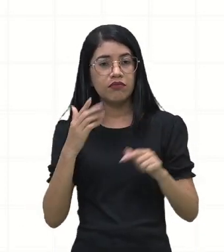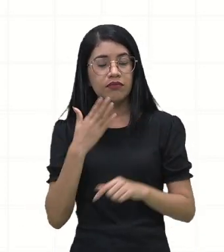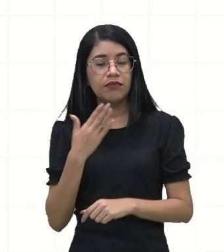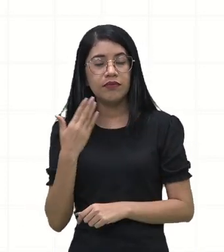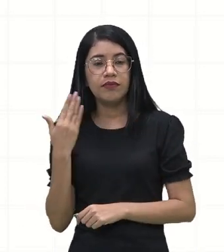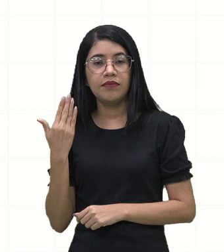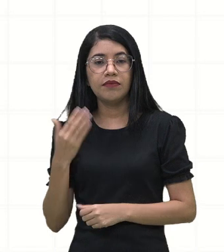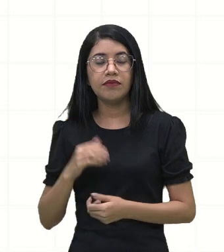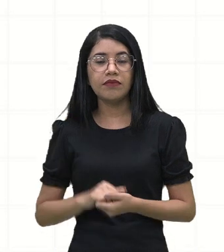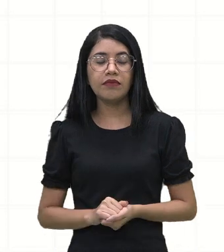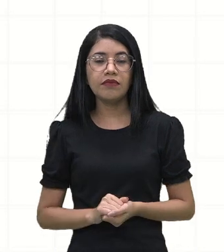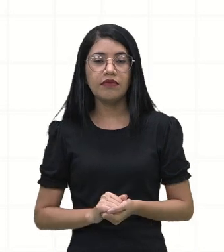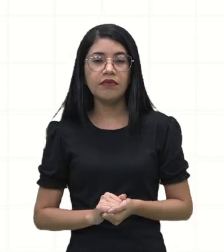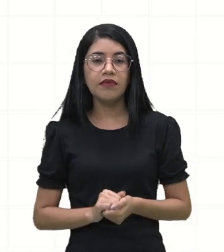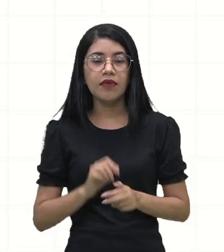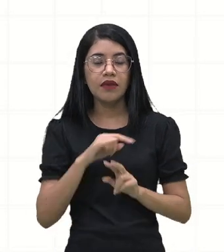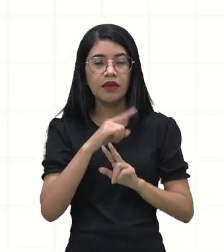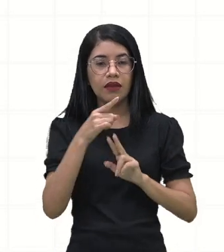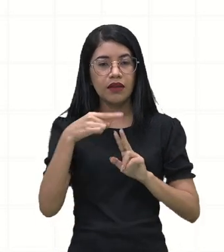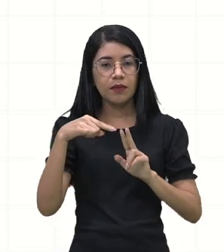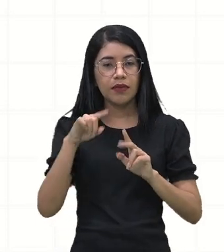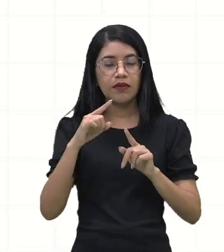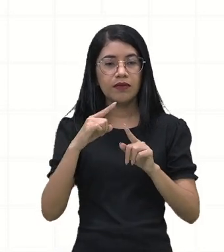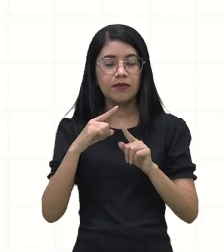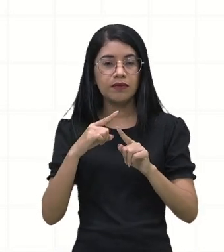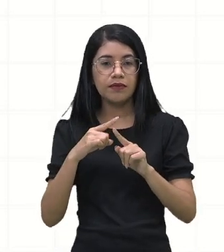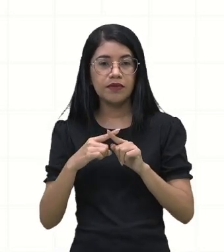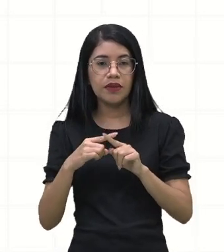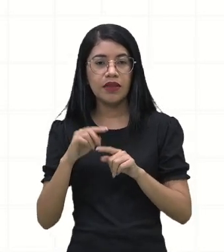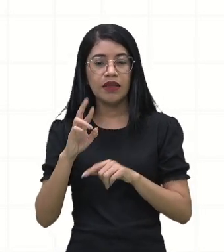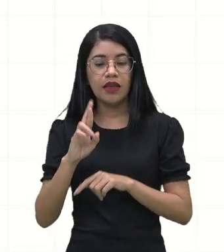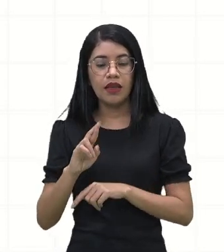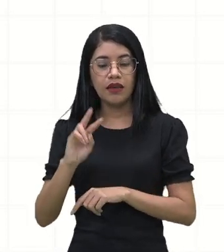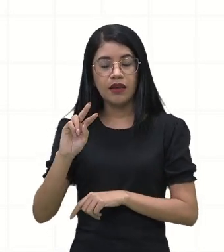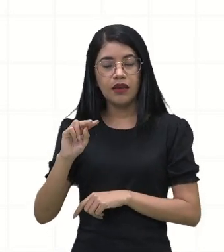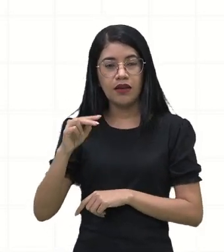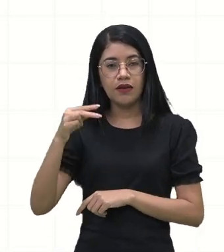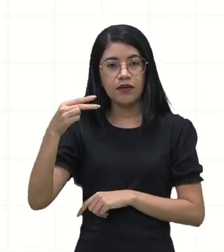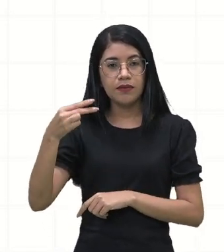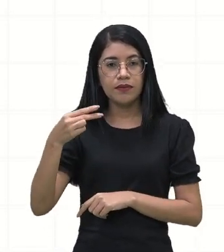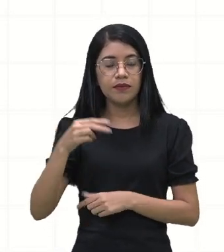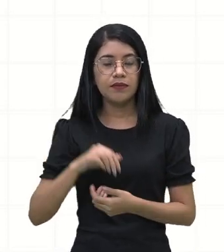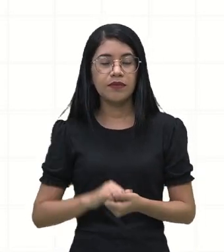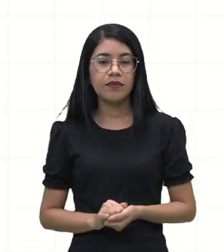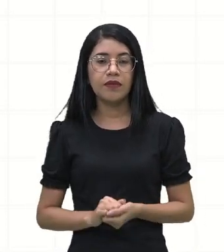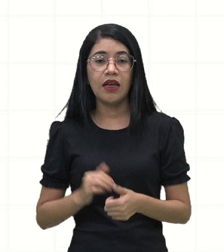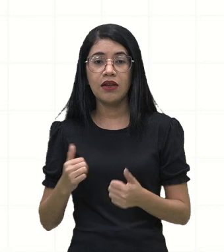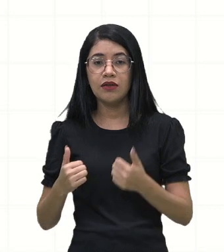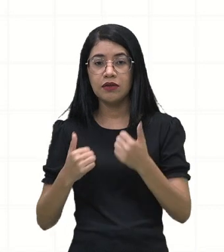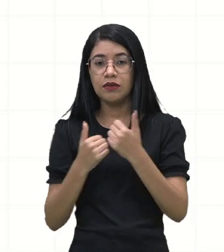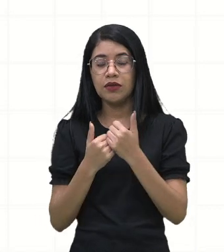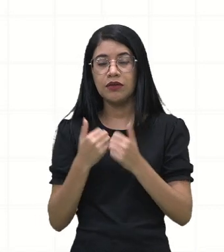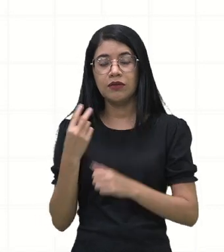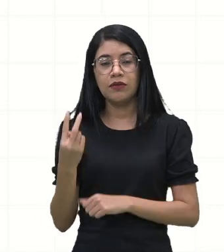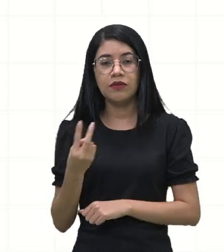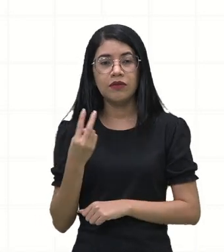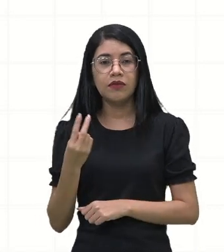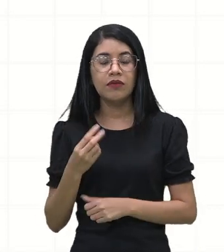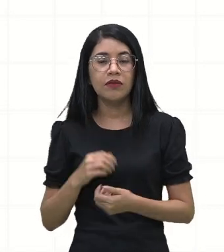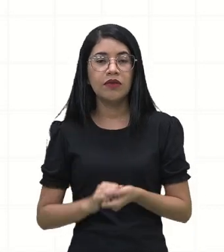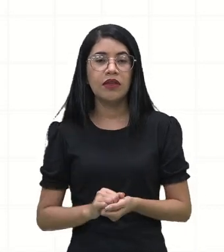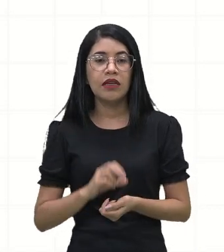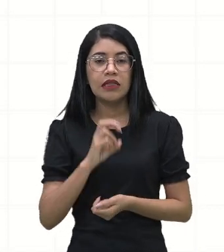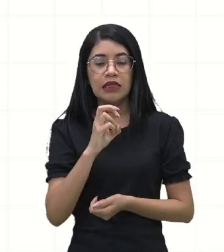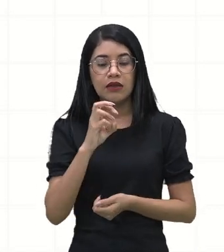agora. Π vezes R ao quadrado. Quem é o R? 5